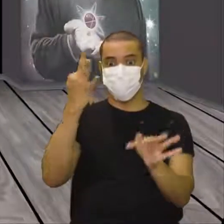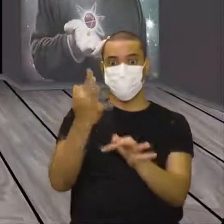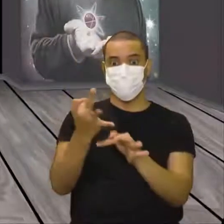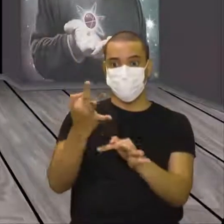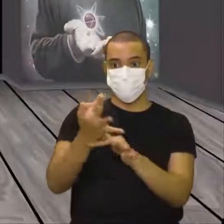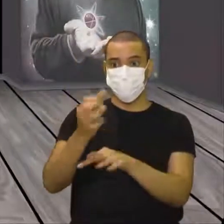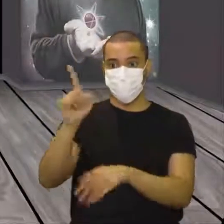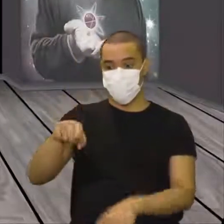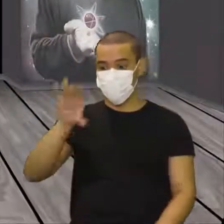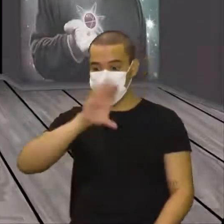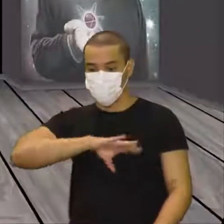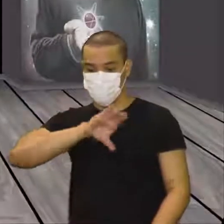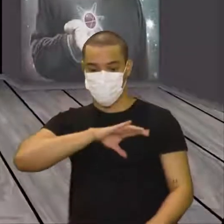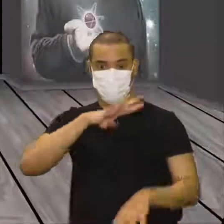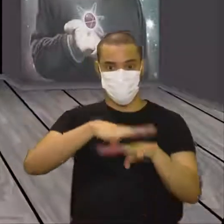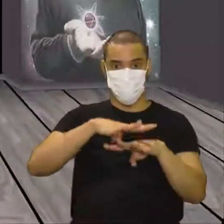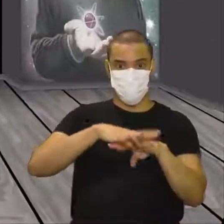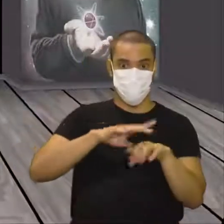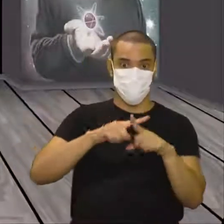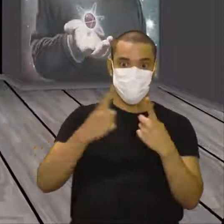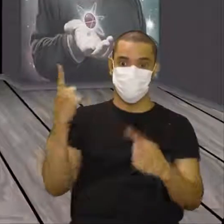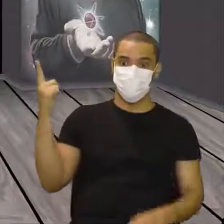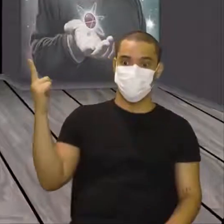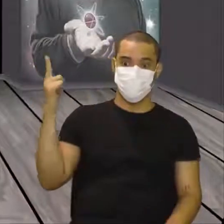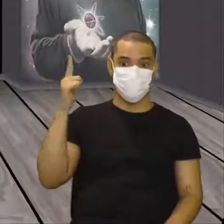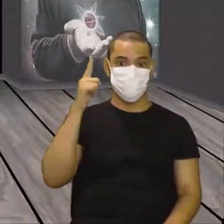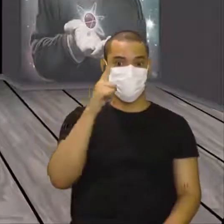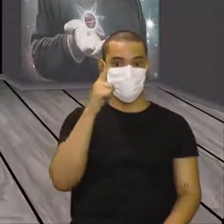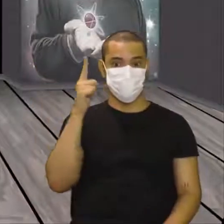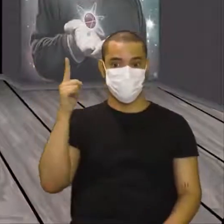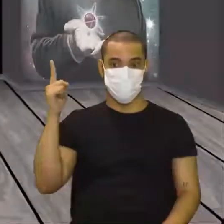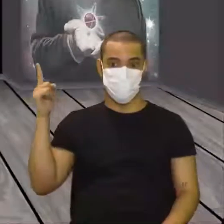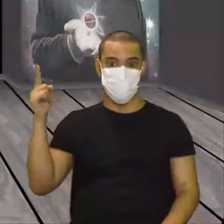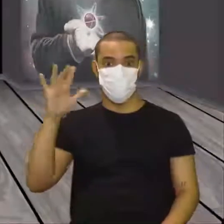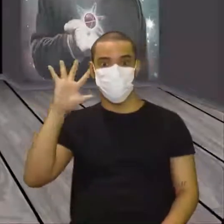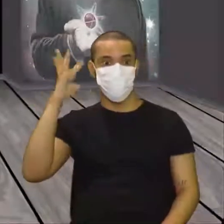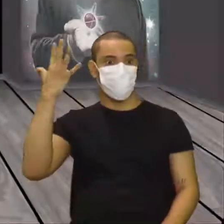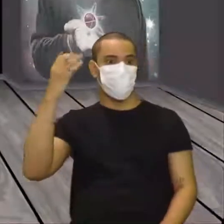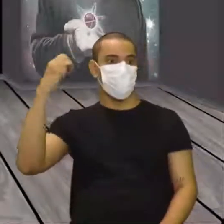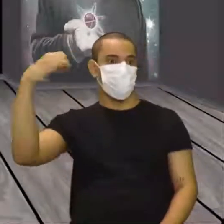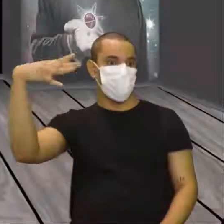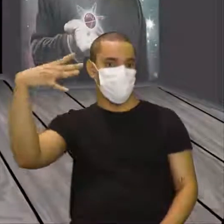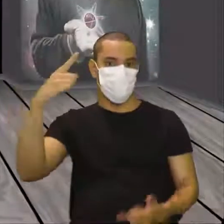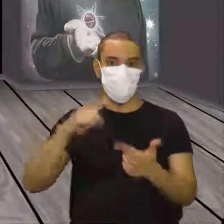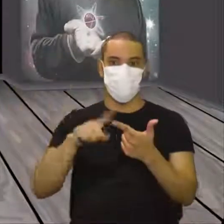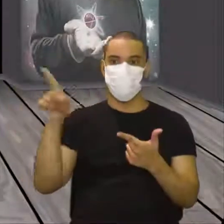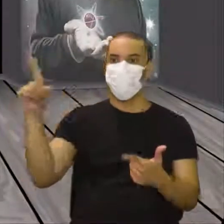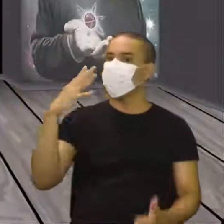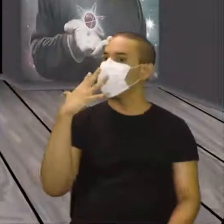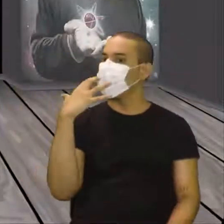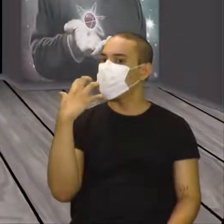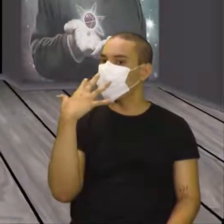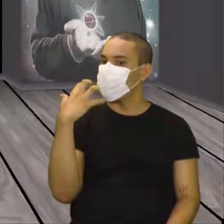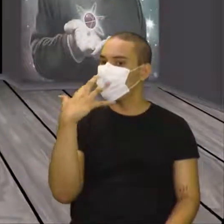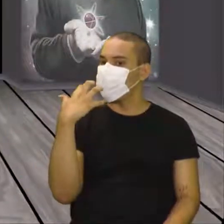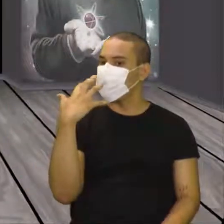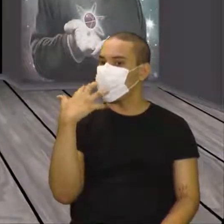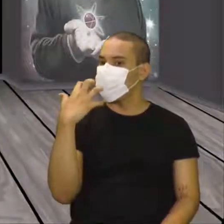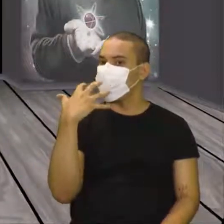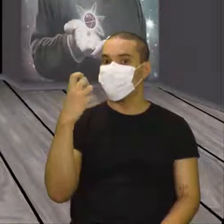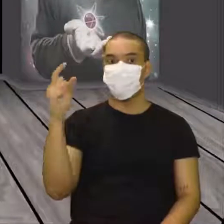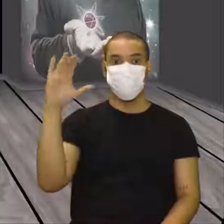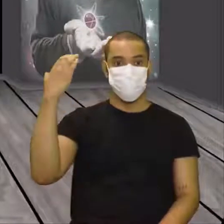não tem jeito. Mas aqui atrás, ó, são fenômenos. Se você olhar a lâmpada, Albert Einstein aí, foi um grande